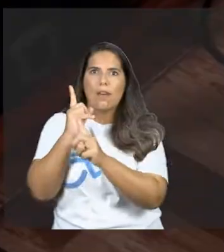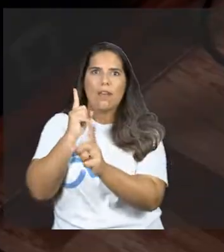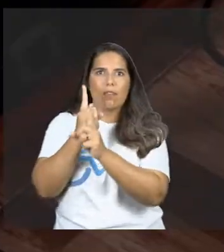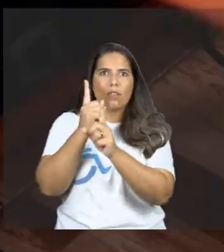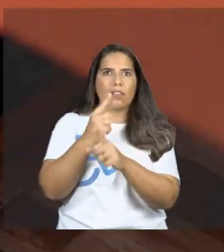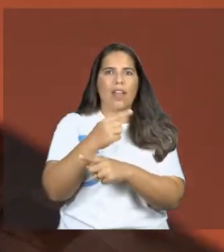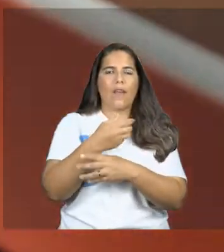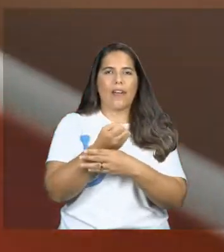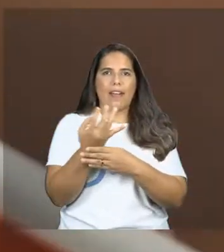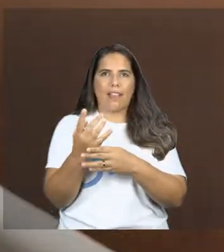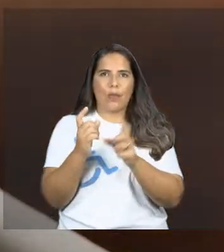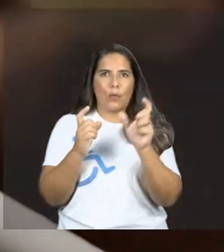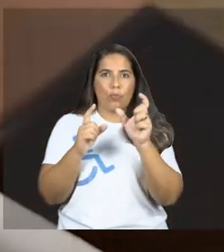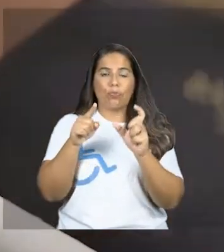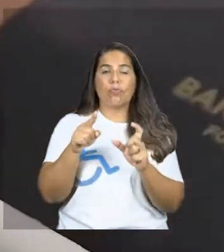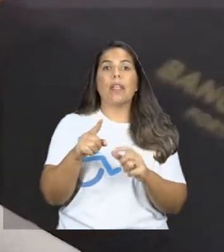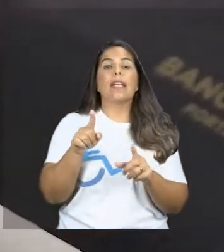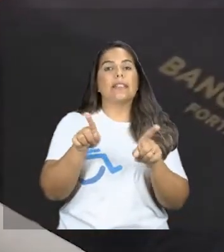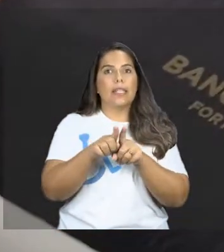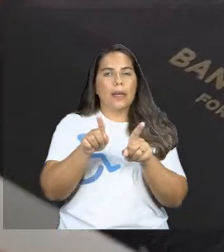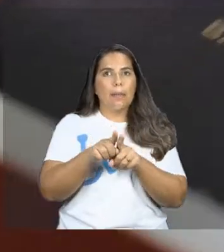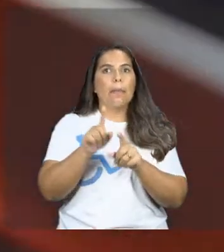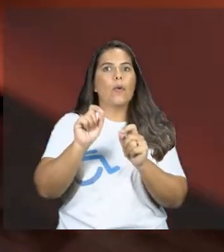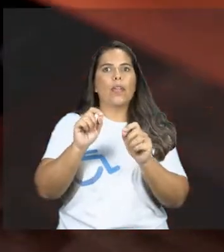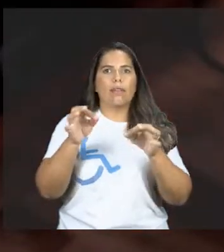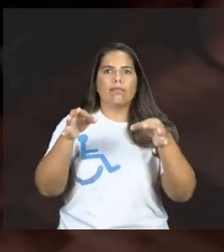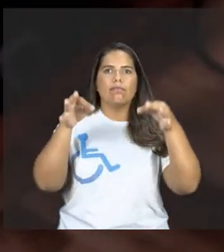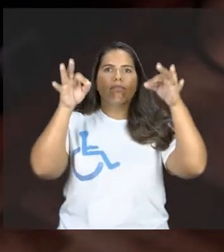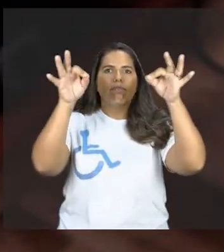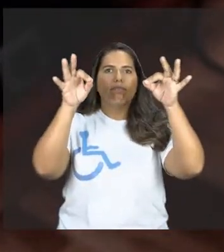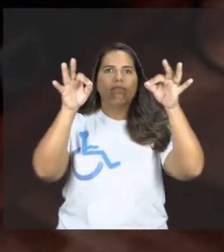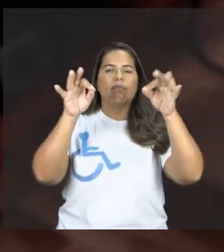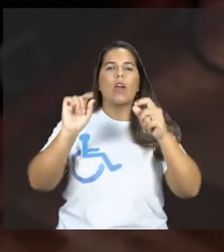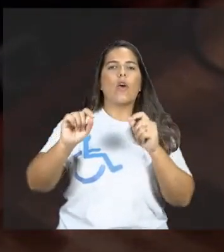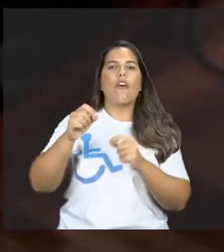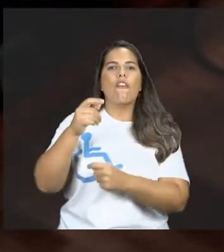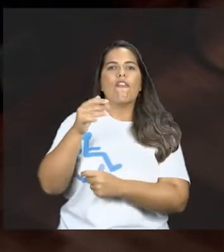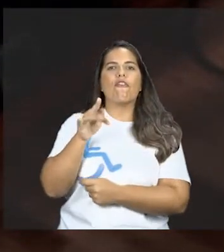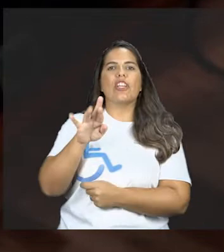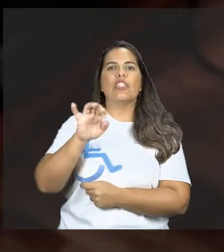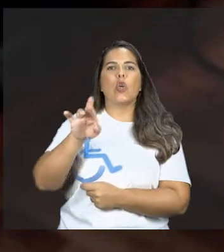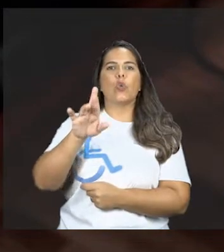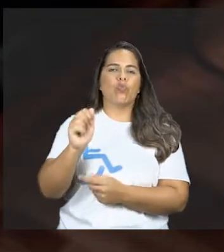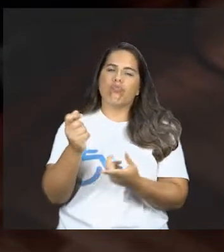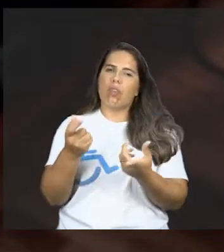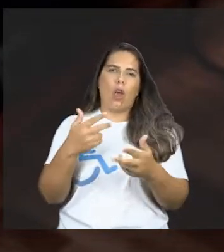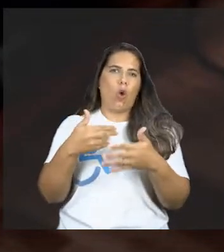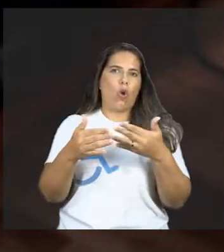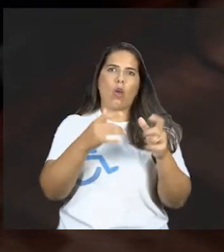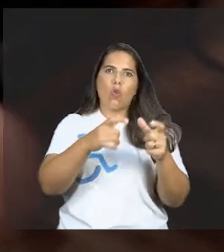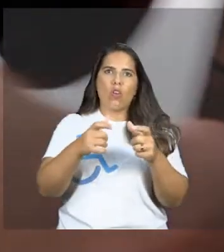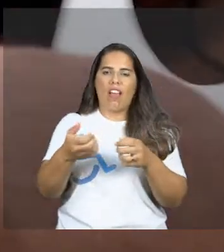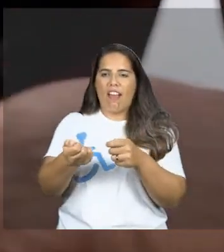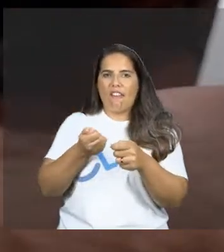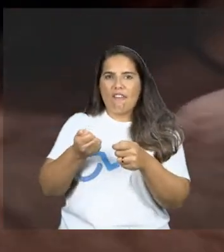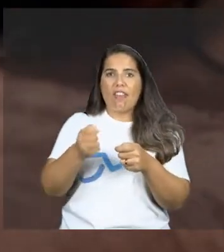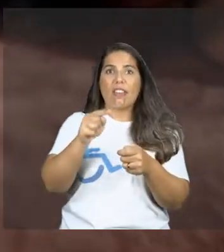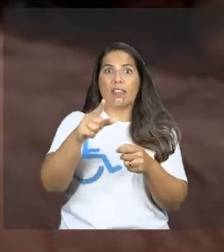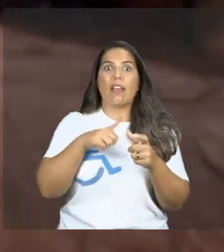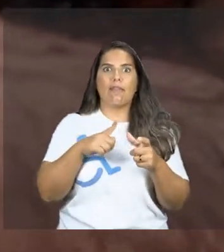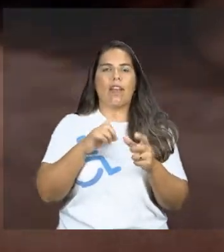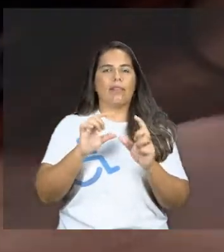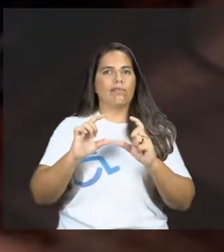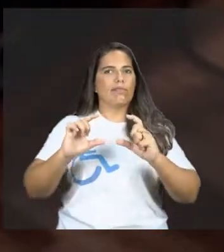cartão. Depois disso tudo, não se esqueça de pendurar a fechadura do cofre em algum armário ou gaveta que você vai colocar